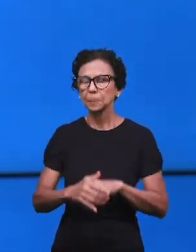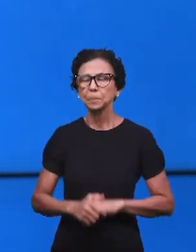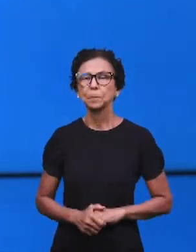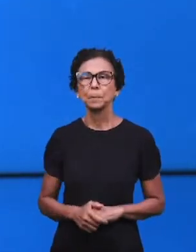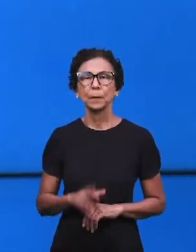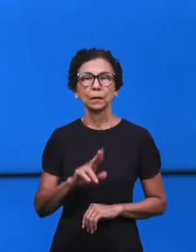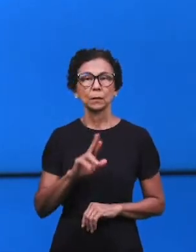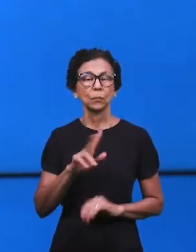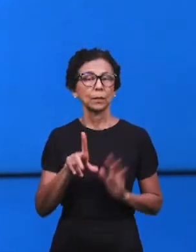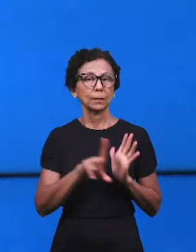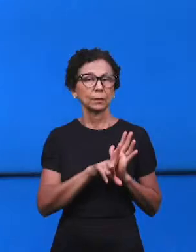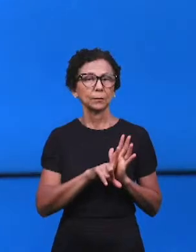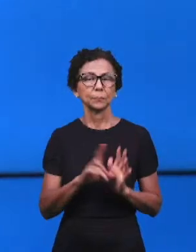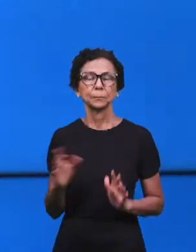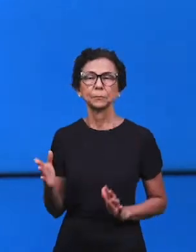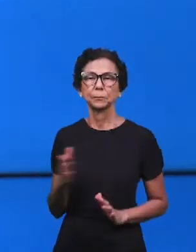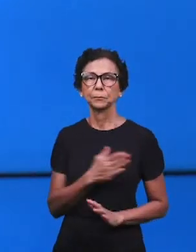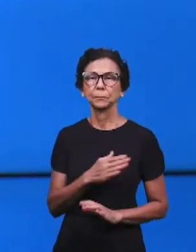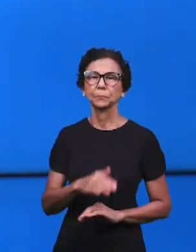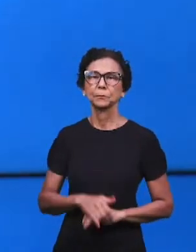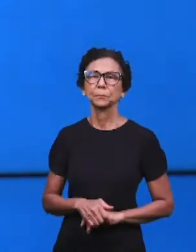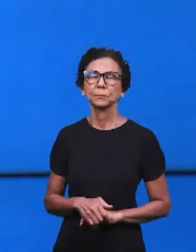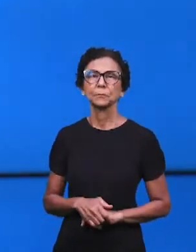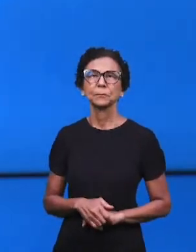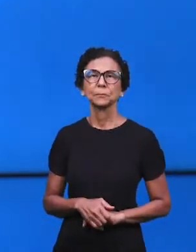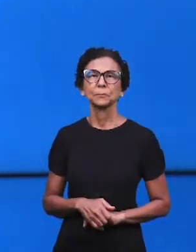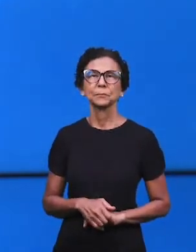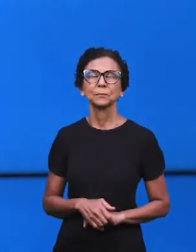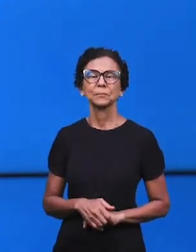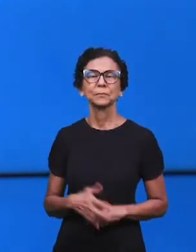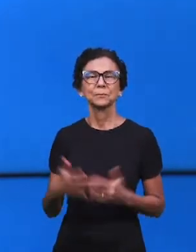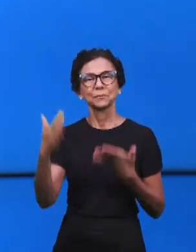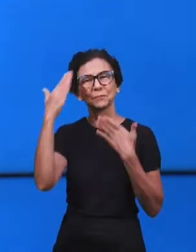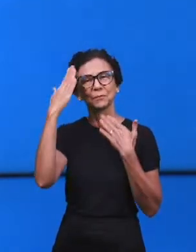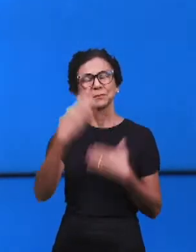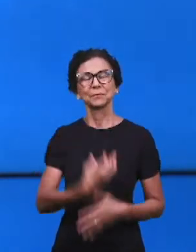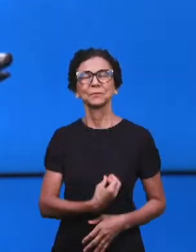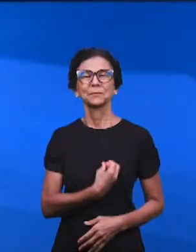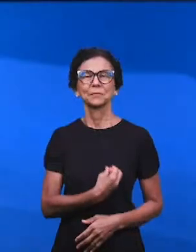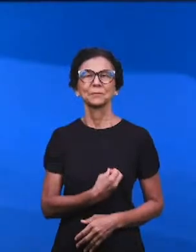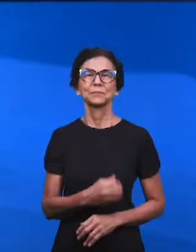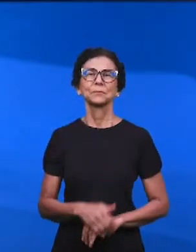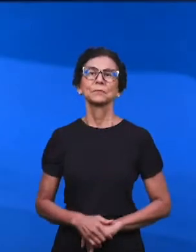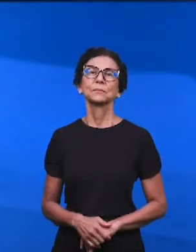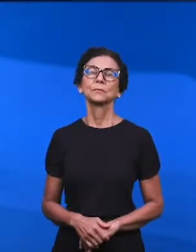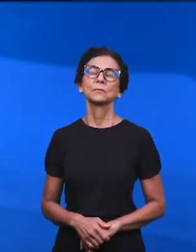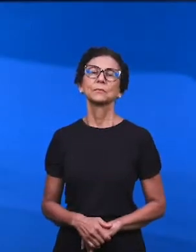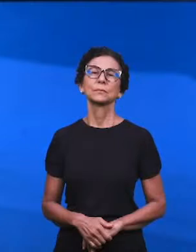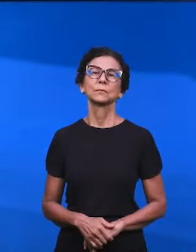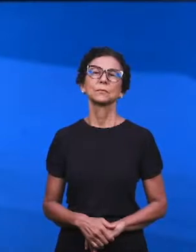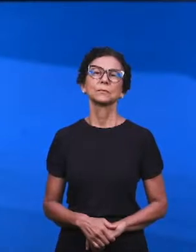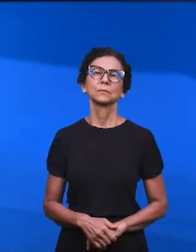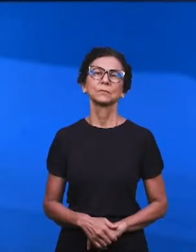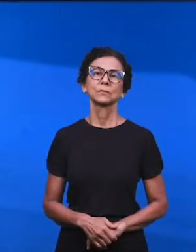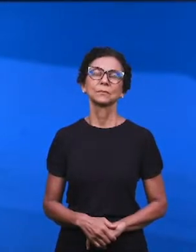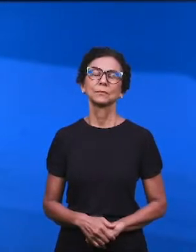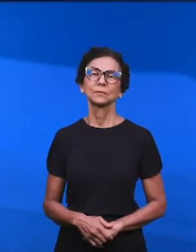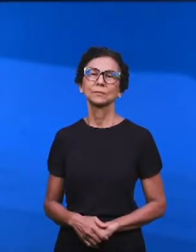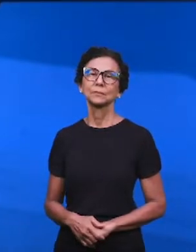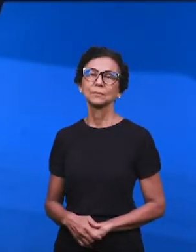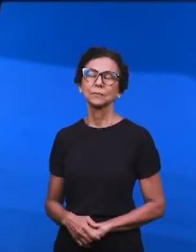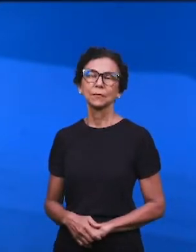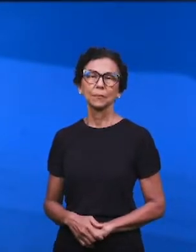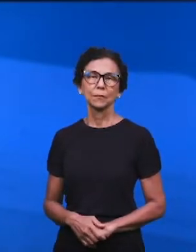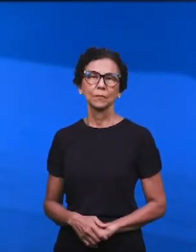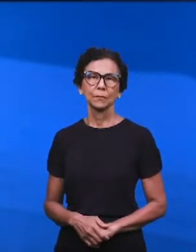Apocalipse, capítulo 1, verso 3. Obrigado, então, pela sua participação, Reginaldo. Glória a Jesus. Agora sim, irmãos, vamos para a nossa última